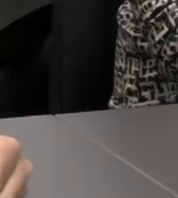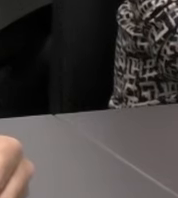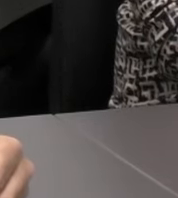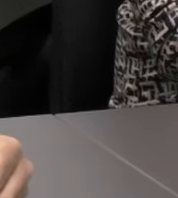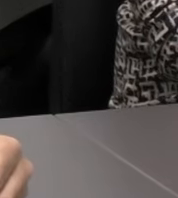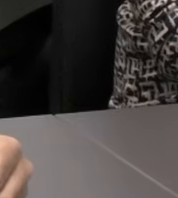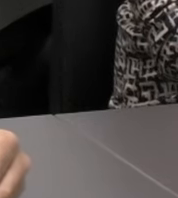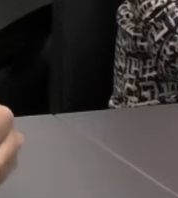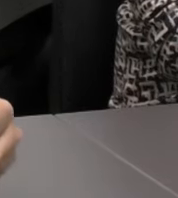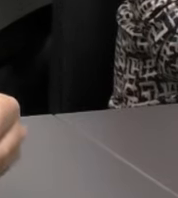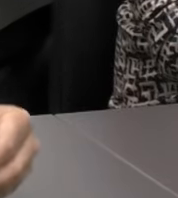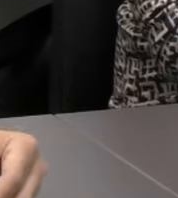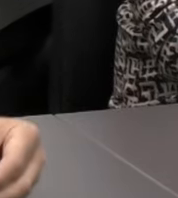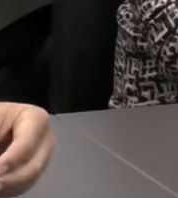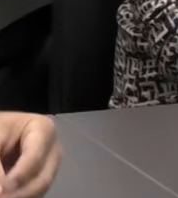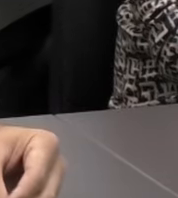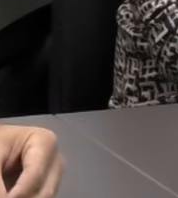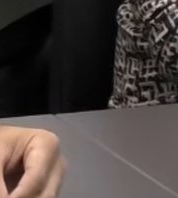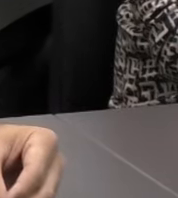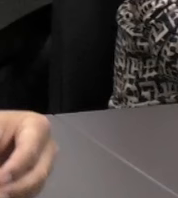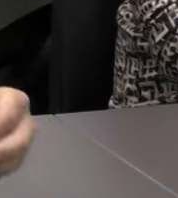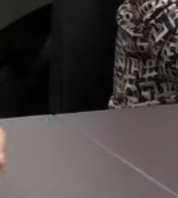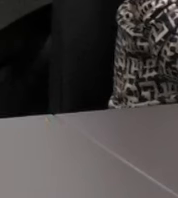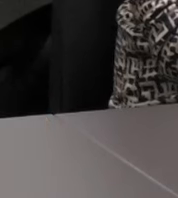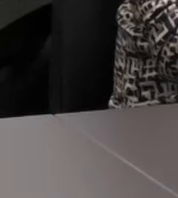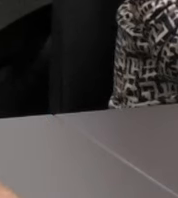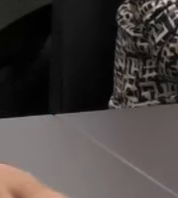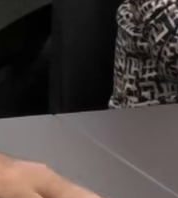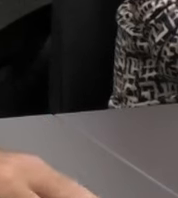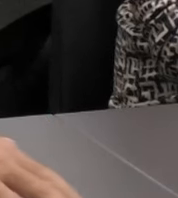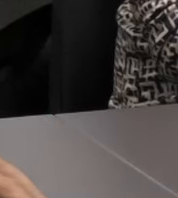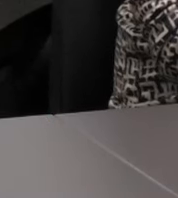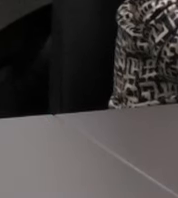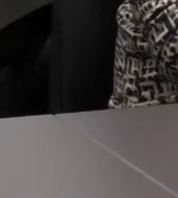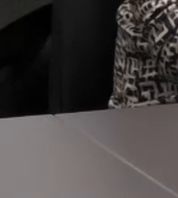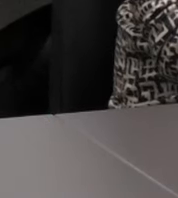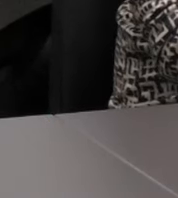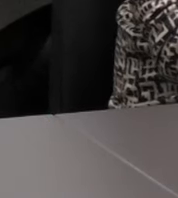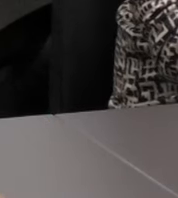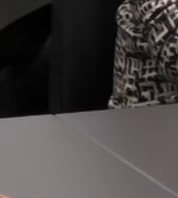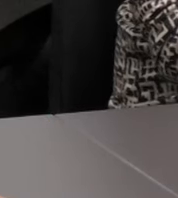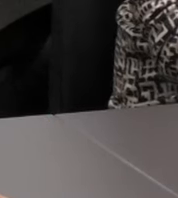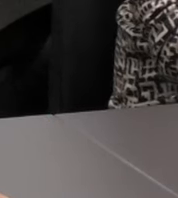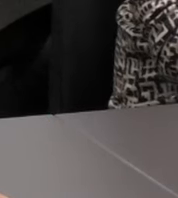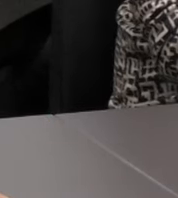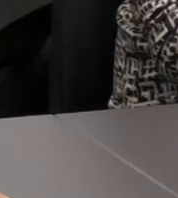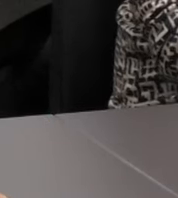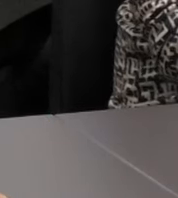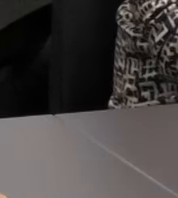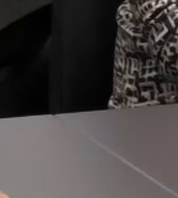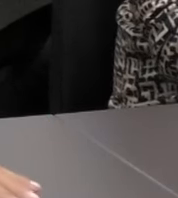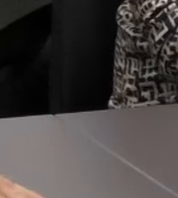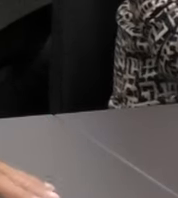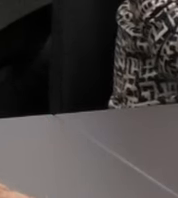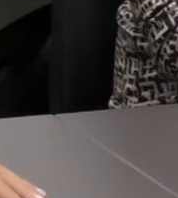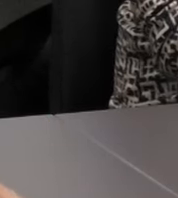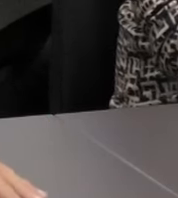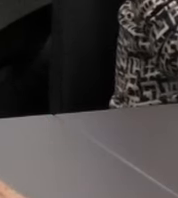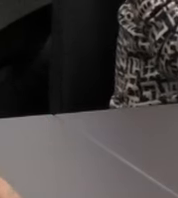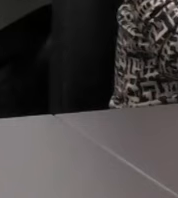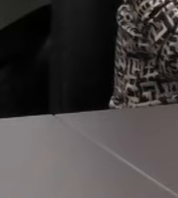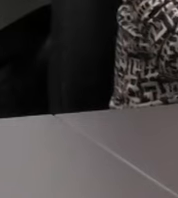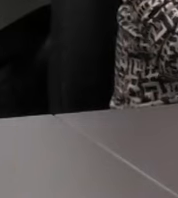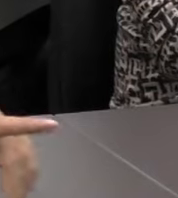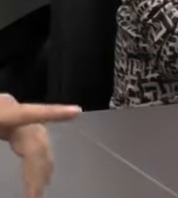caso exclusivamente lastreada essa representação num reconhecimento fotográfico né E se tem um